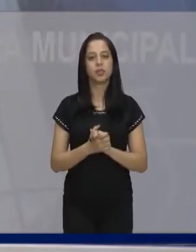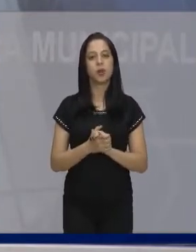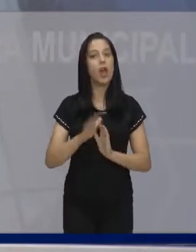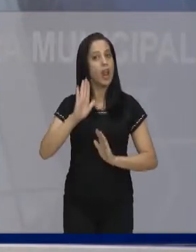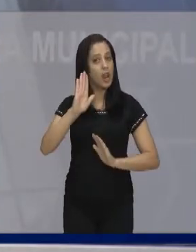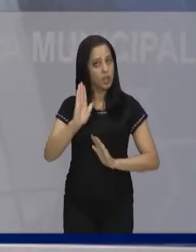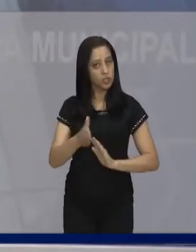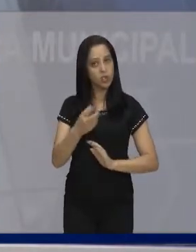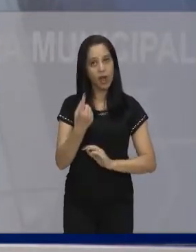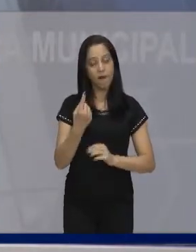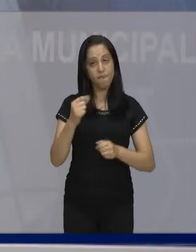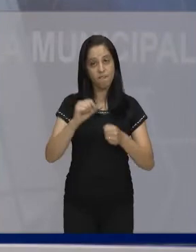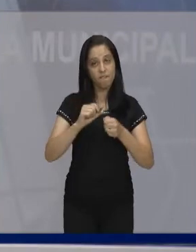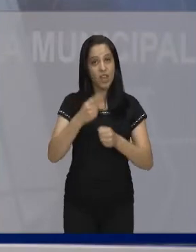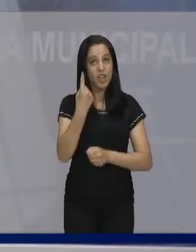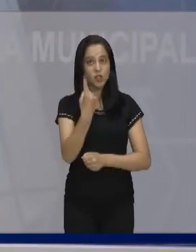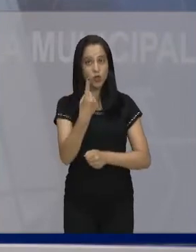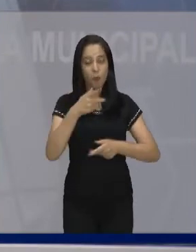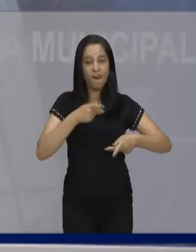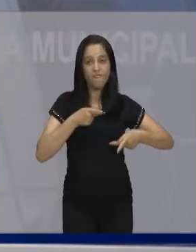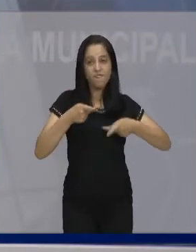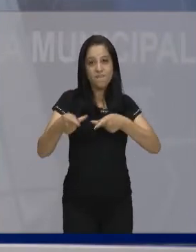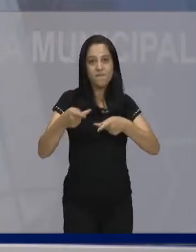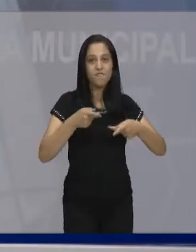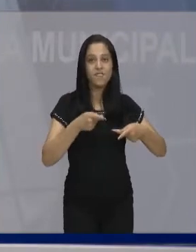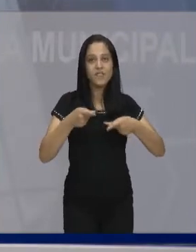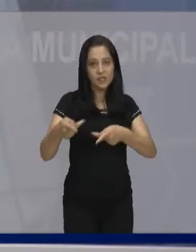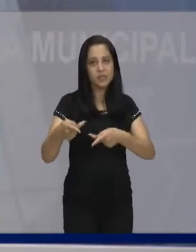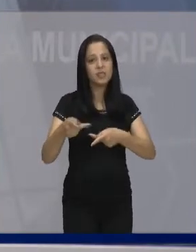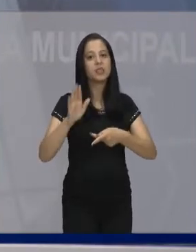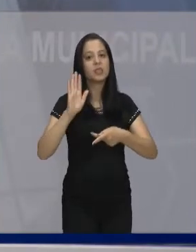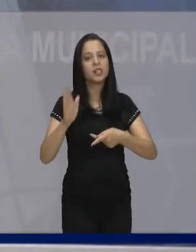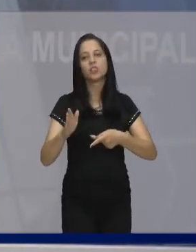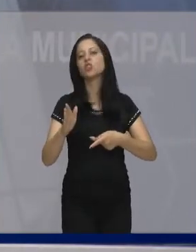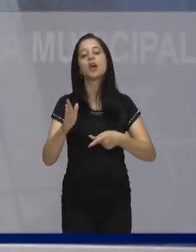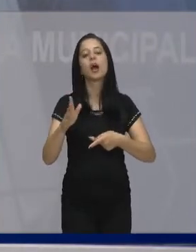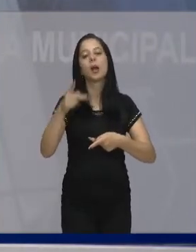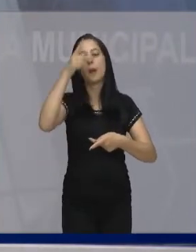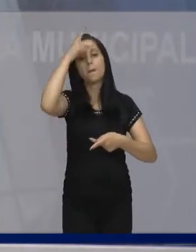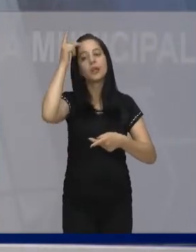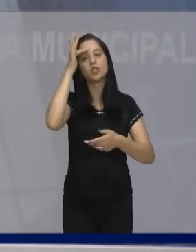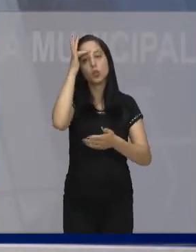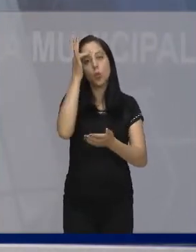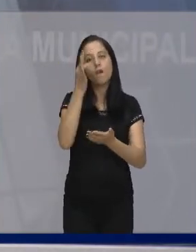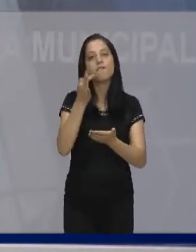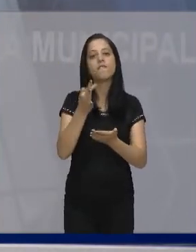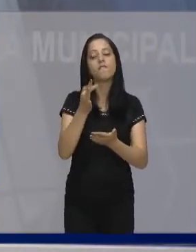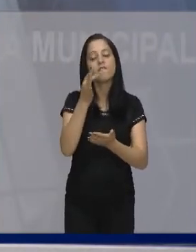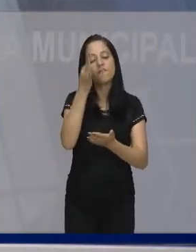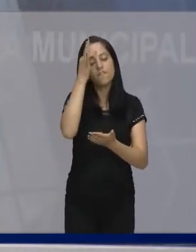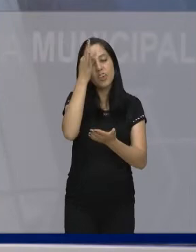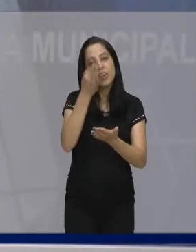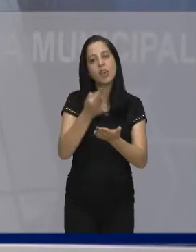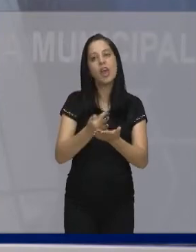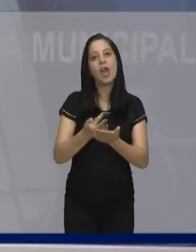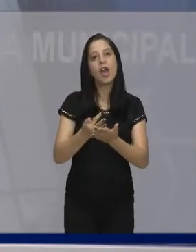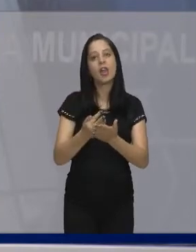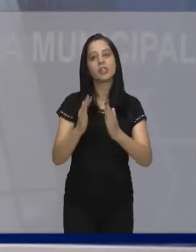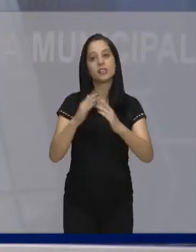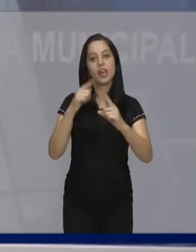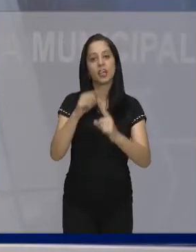realizou uma visita já com fiéis da Igreja Católica que pediram